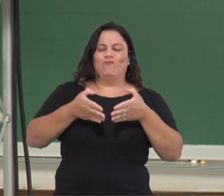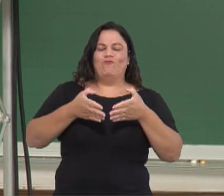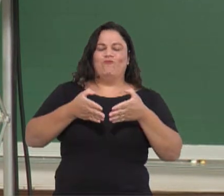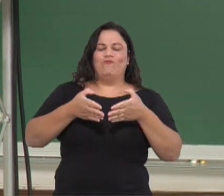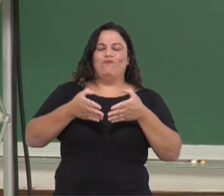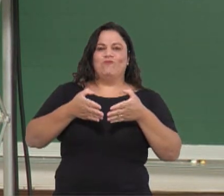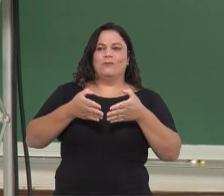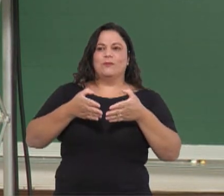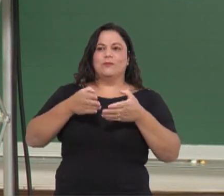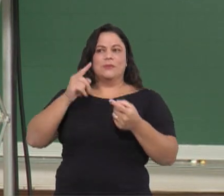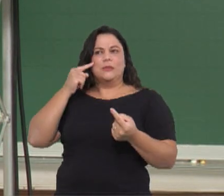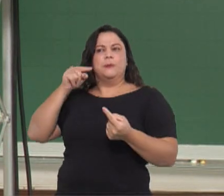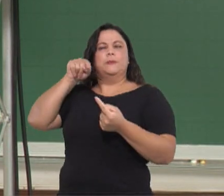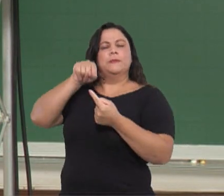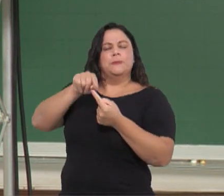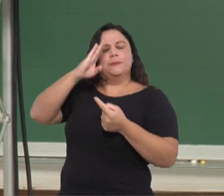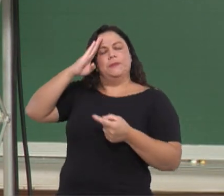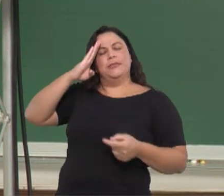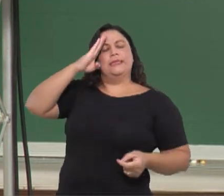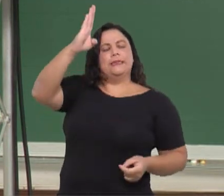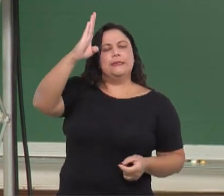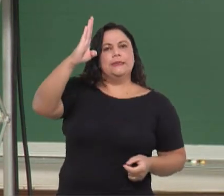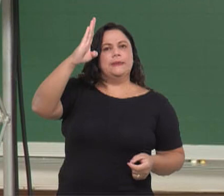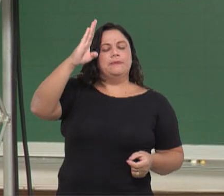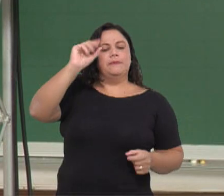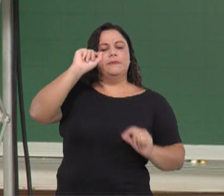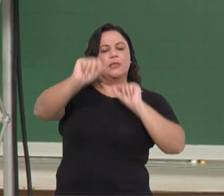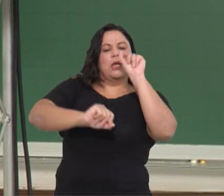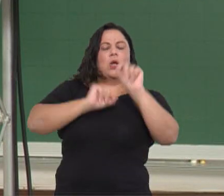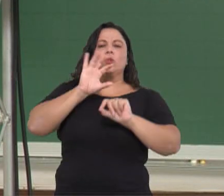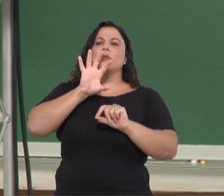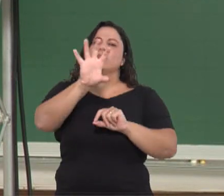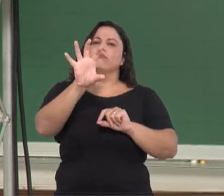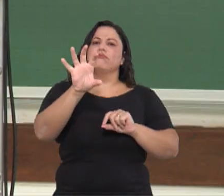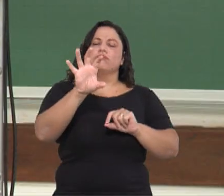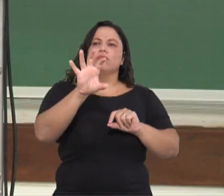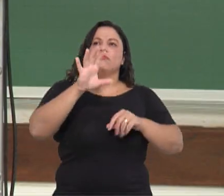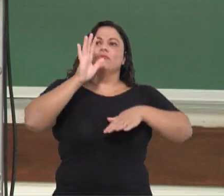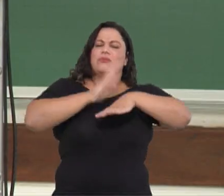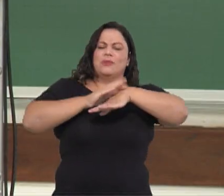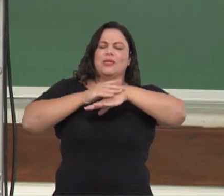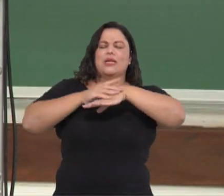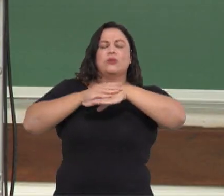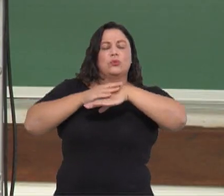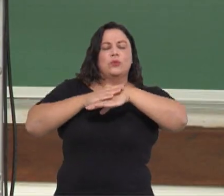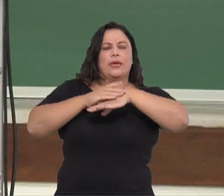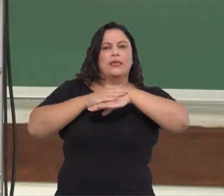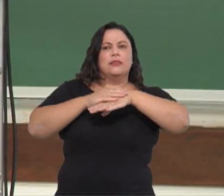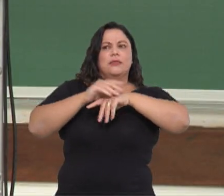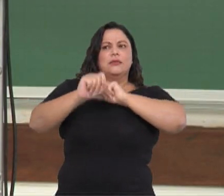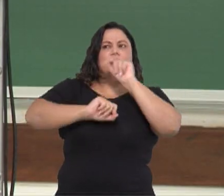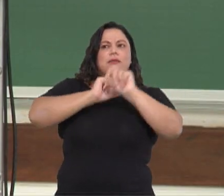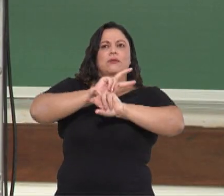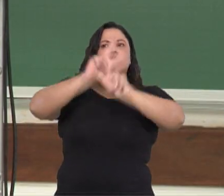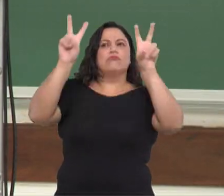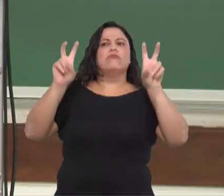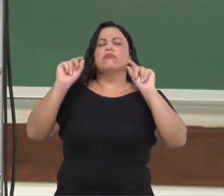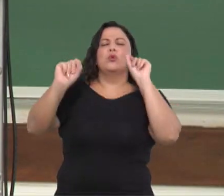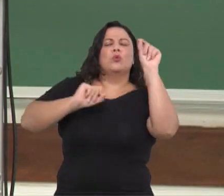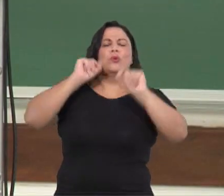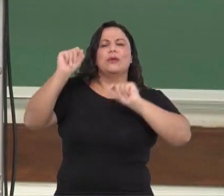essa situação. De acordo com ele, essa doença diz respeito a